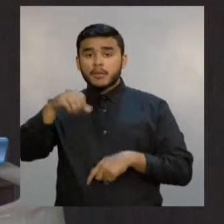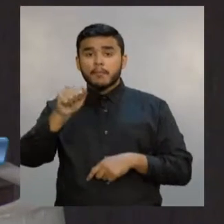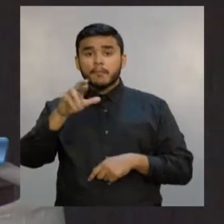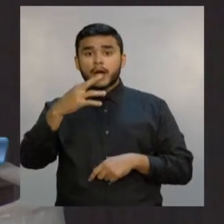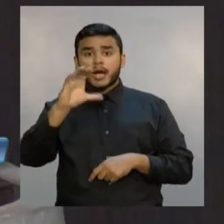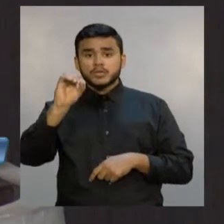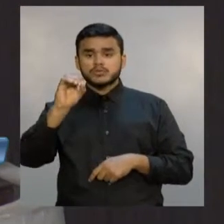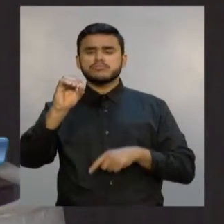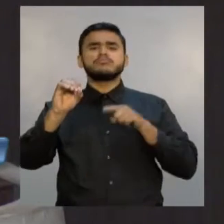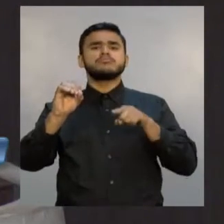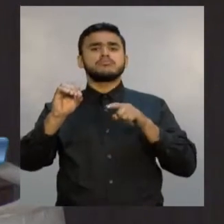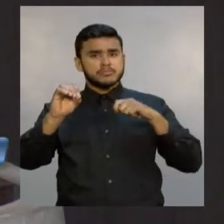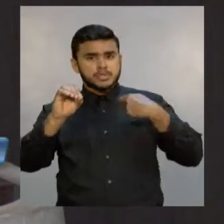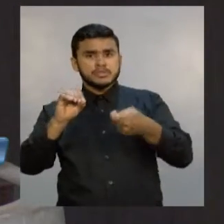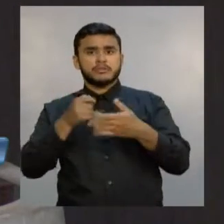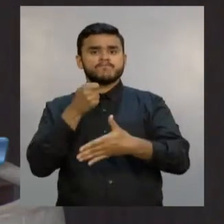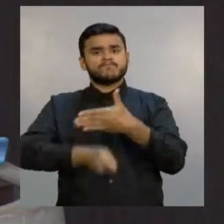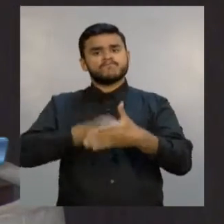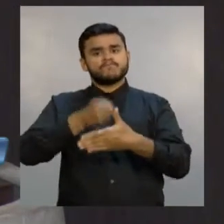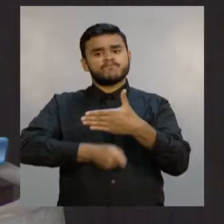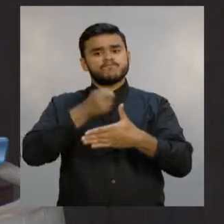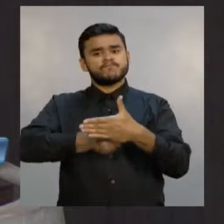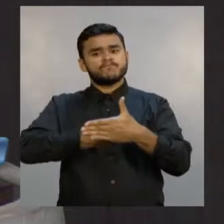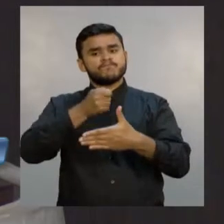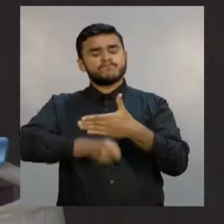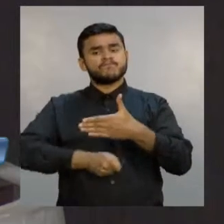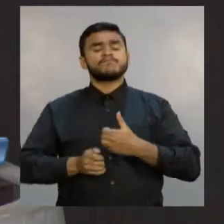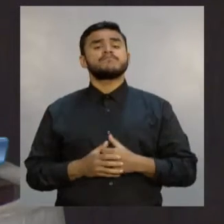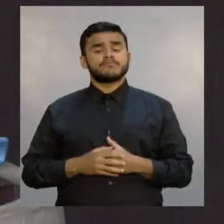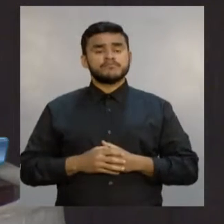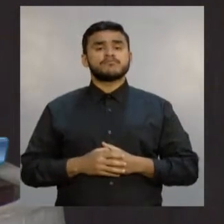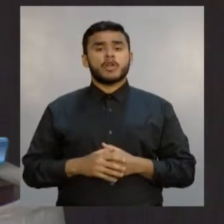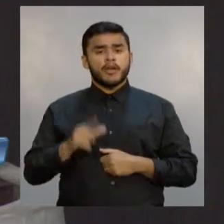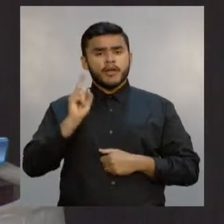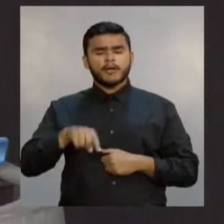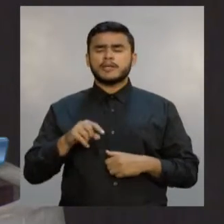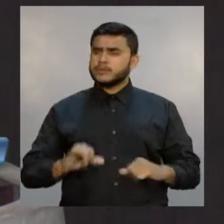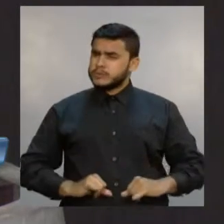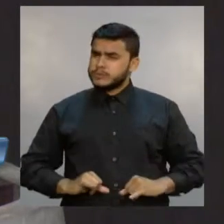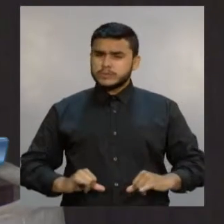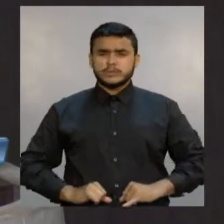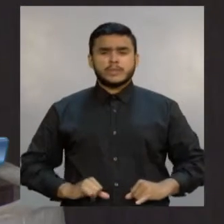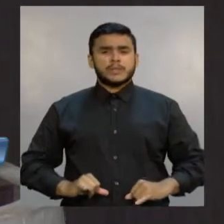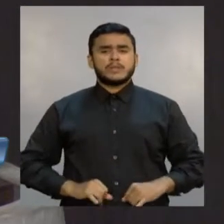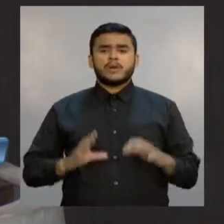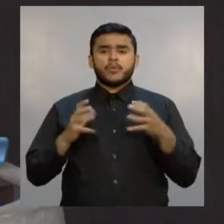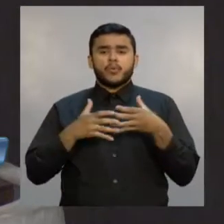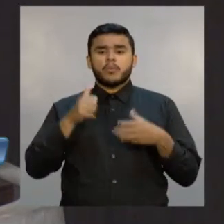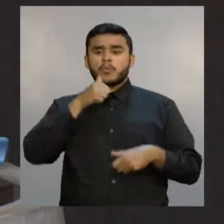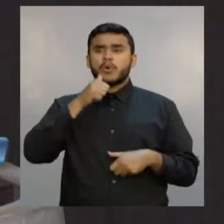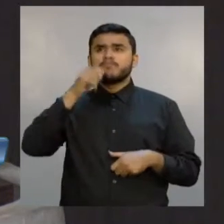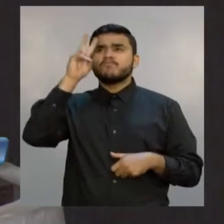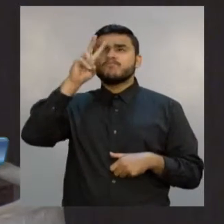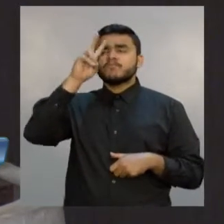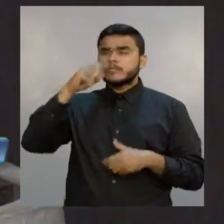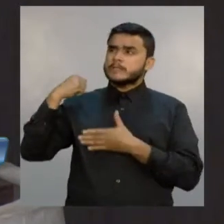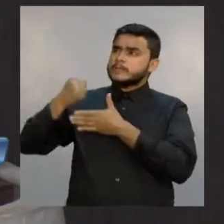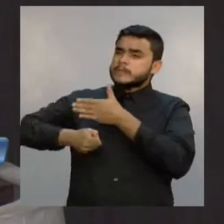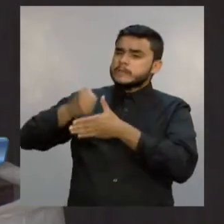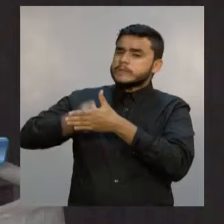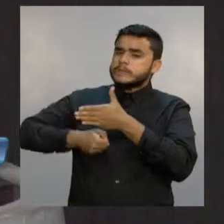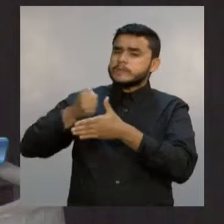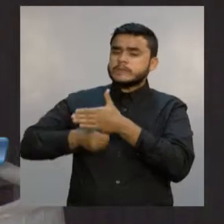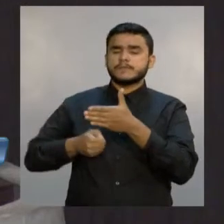de luta. Um dia em que se relembra a dor do feminino, a dor da sua existência,